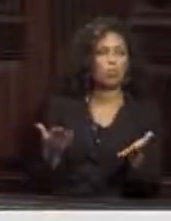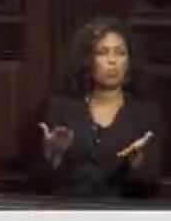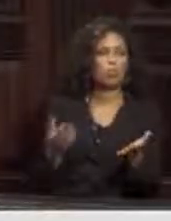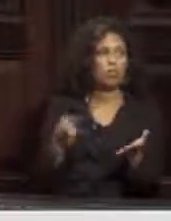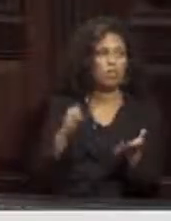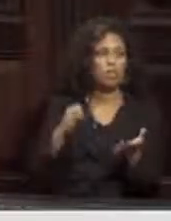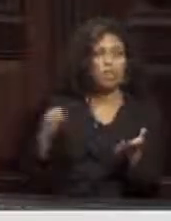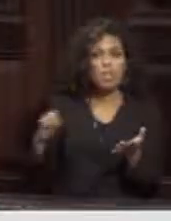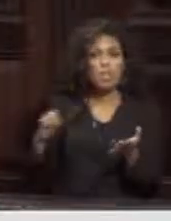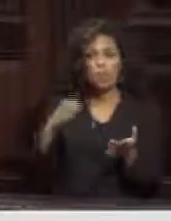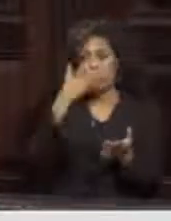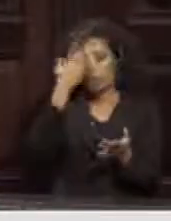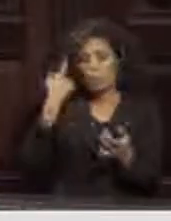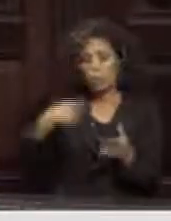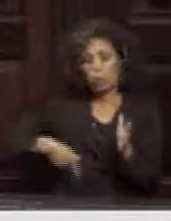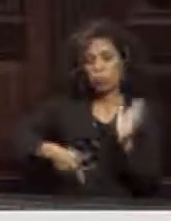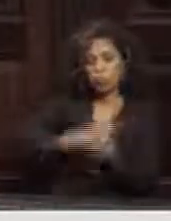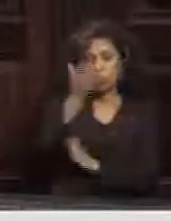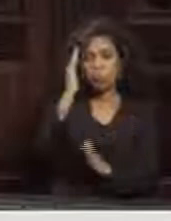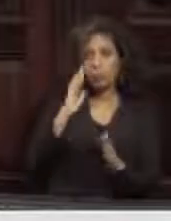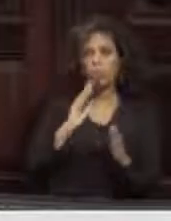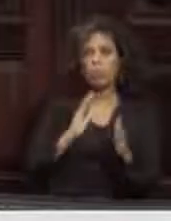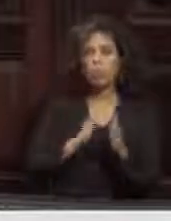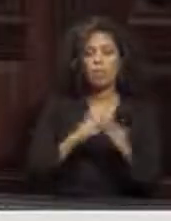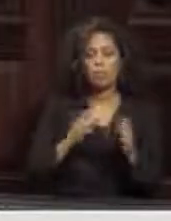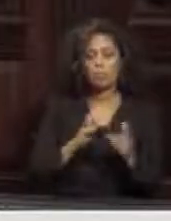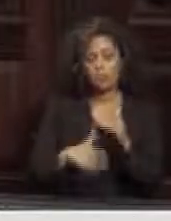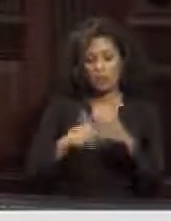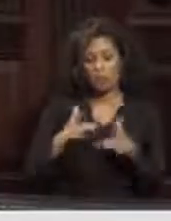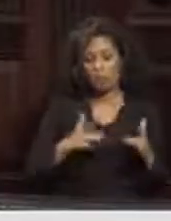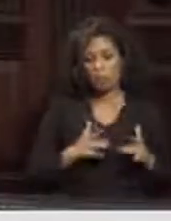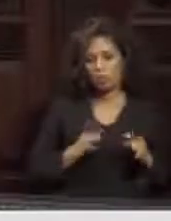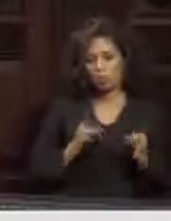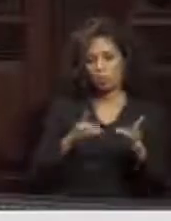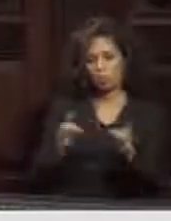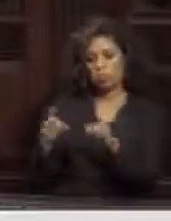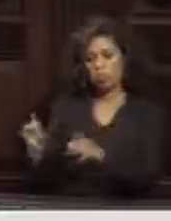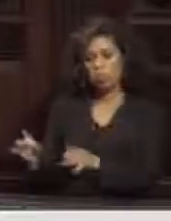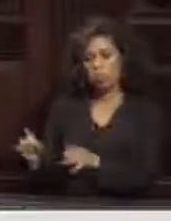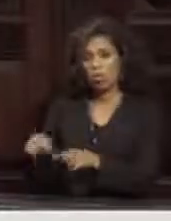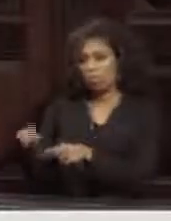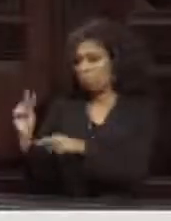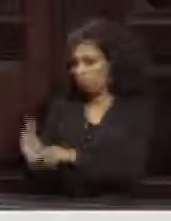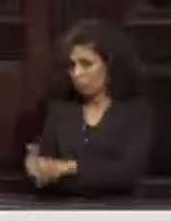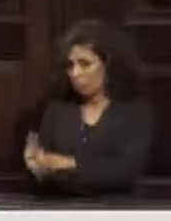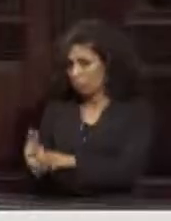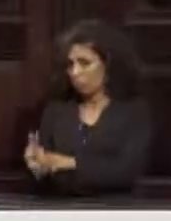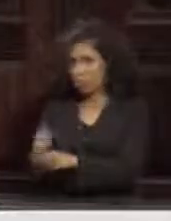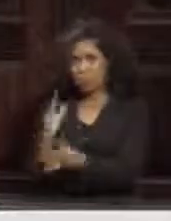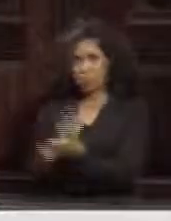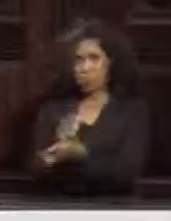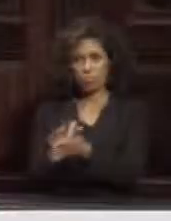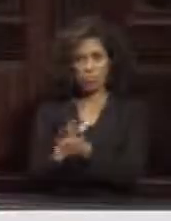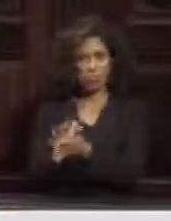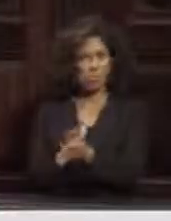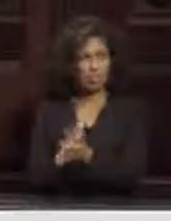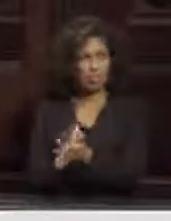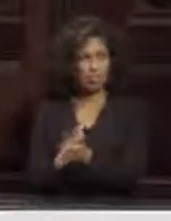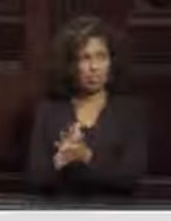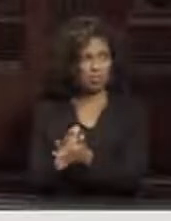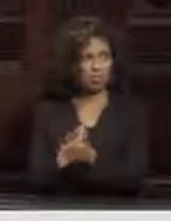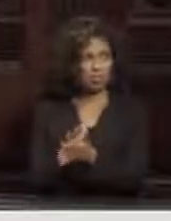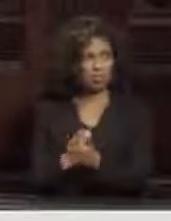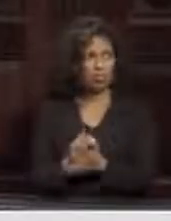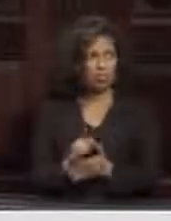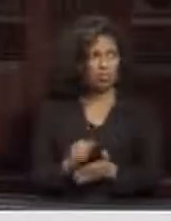significa fiscalização zero. Está aí o senhor secretário de Transporte, também a toque de caixa. A nova